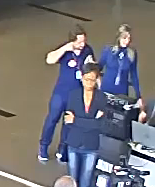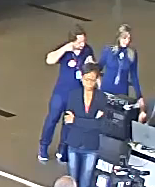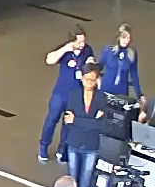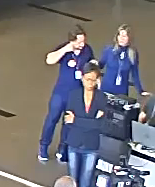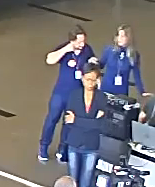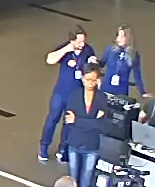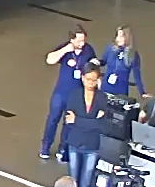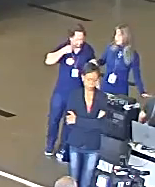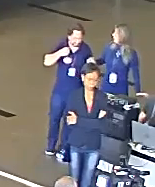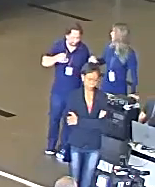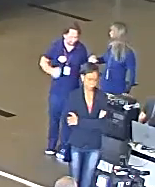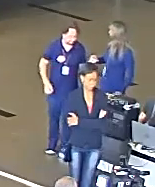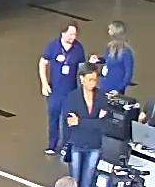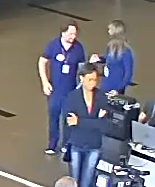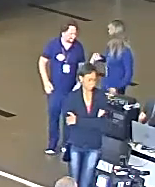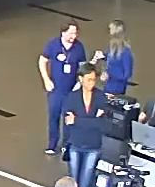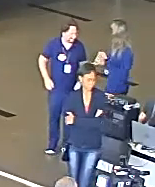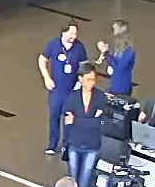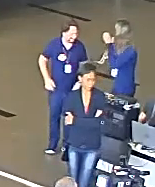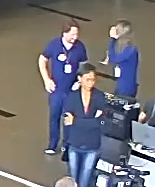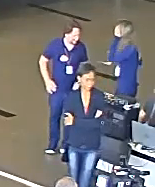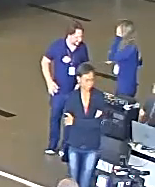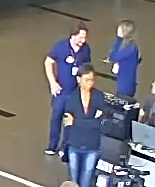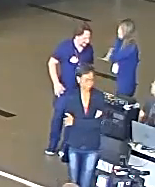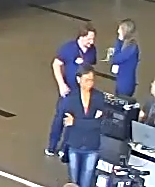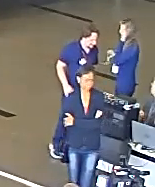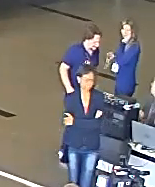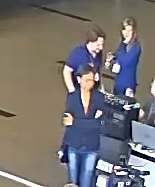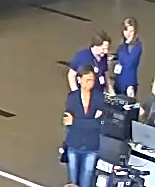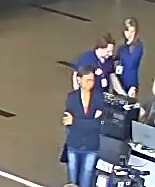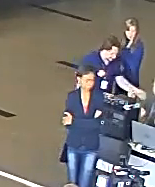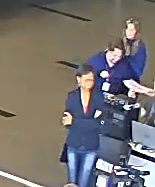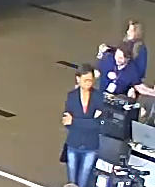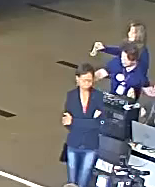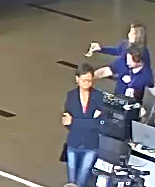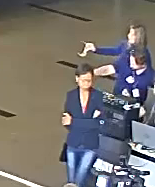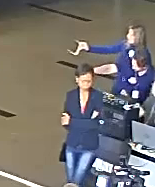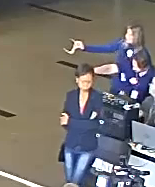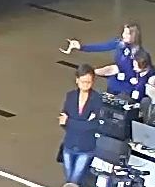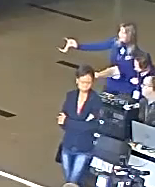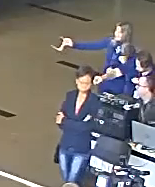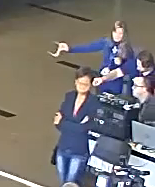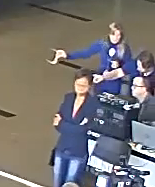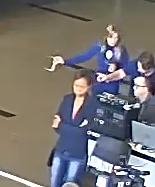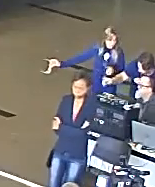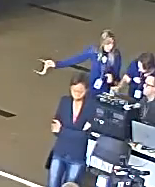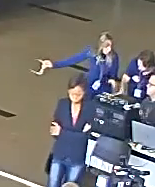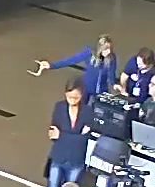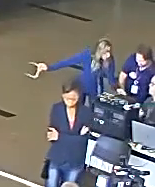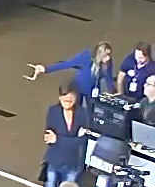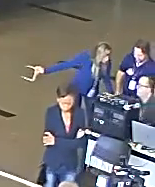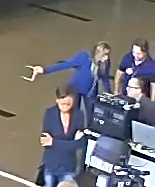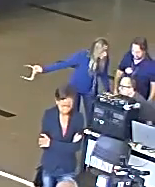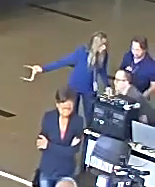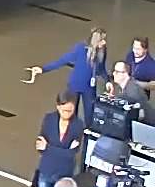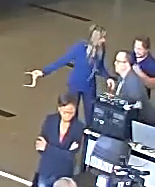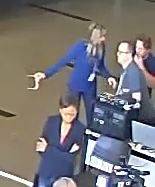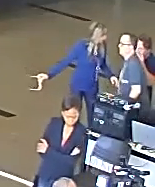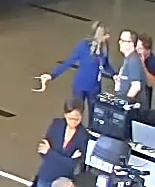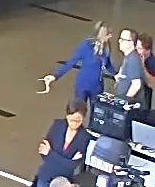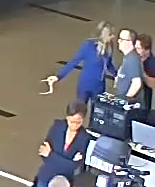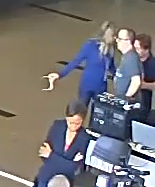Universitário eram jovens nesse encontro no estado todo mundo dormind no colchão no chão mais de 100 estudantes e ele foi no banheiro de